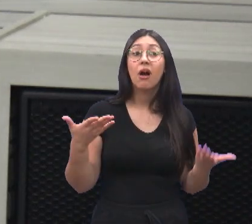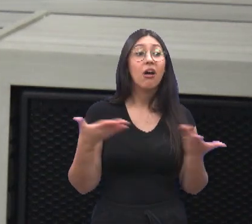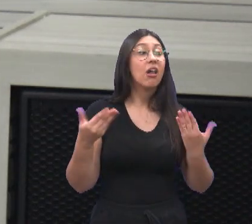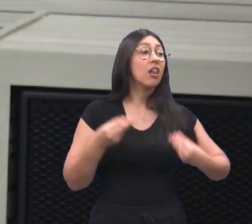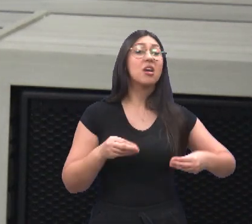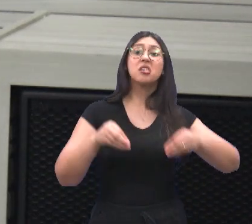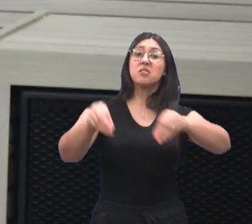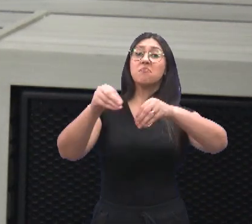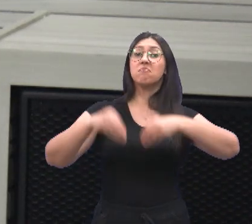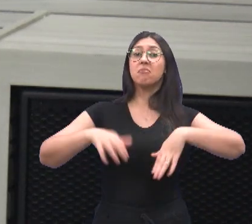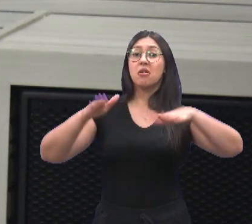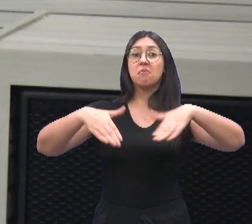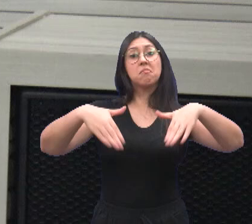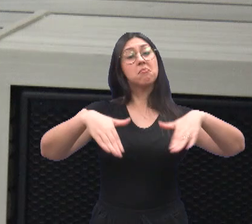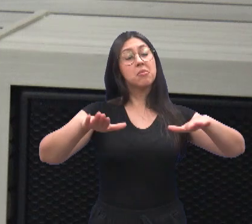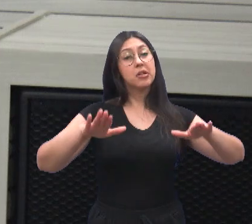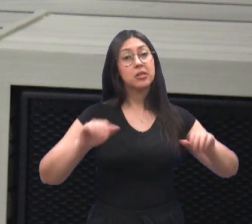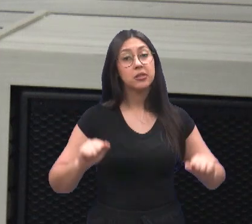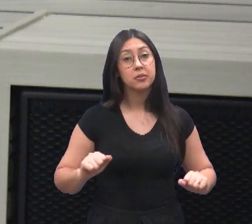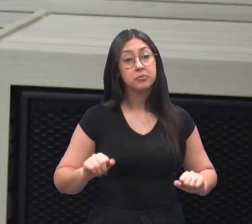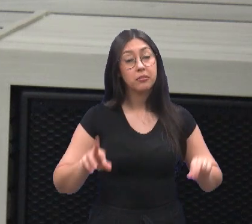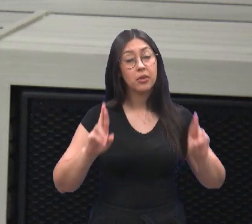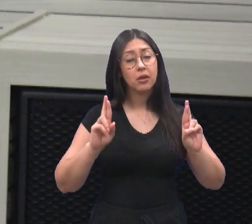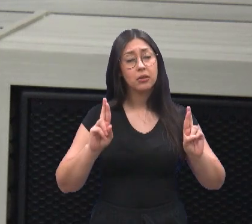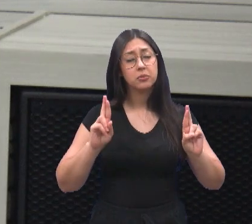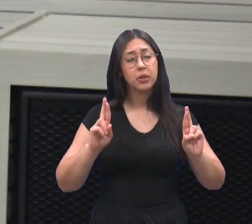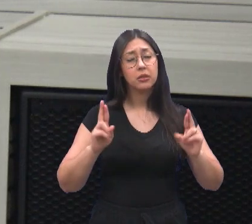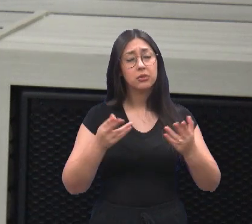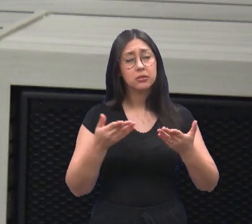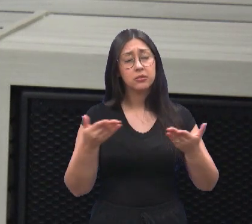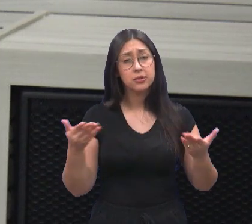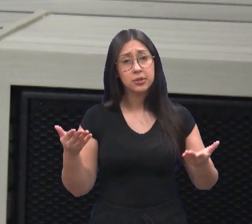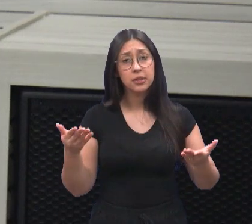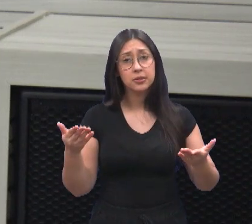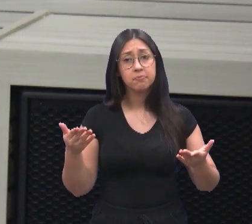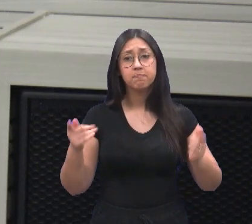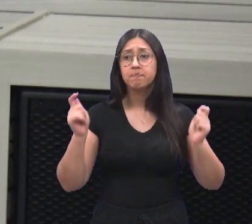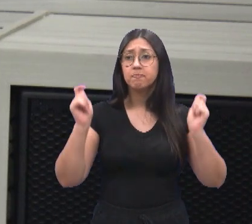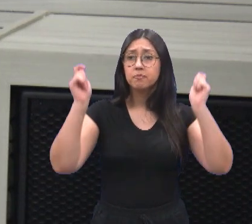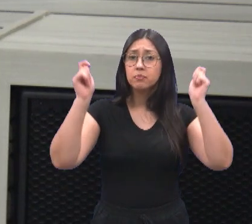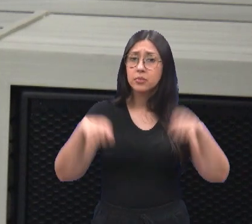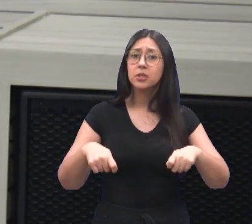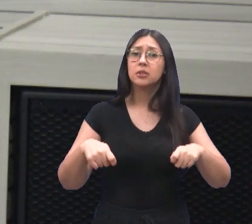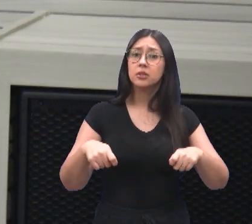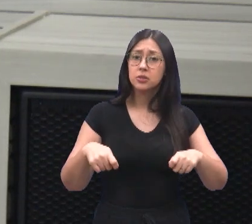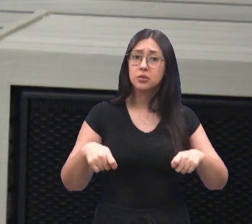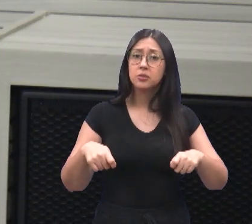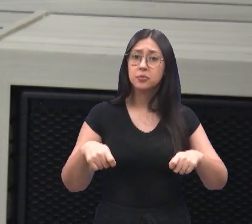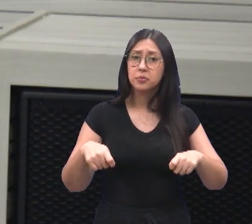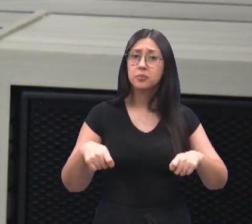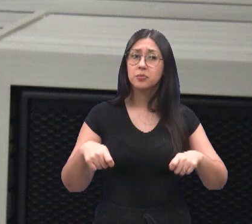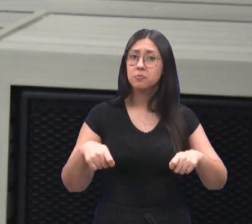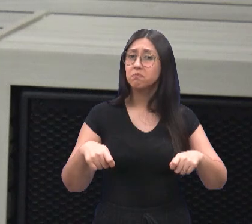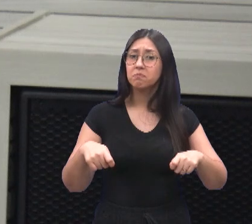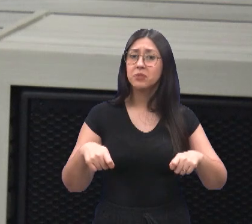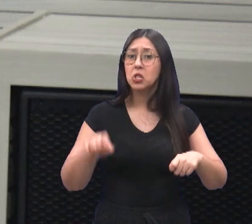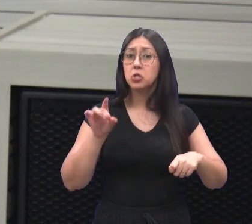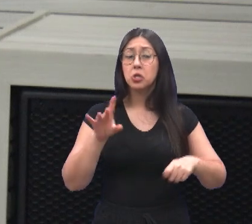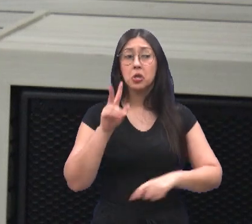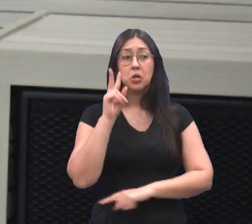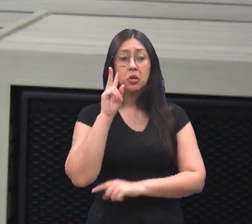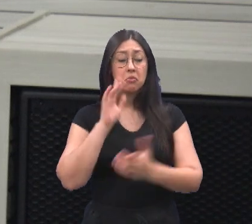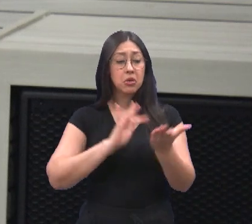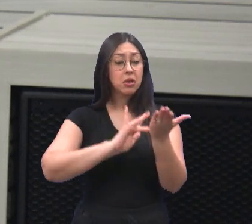uma semana. Eu espero que os senhores tenham a capacidade de, muito mais do que ficar olhando no